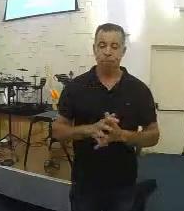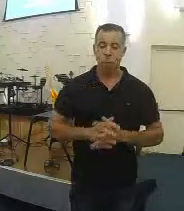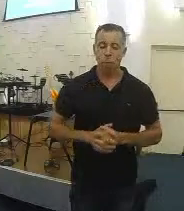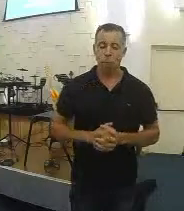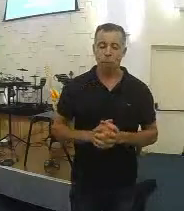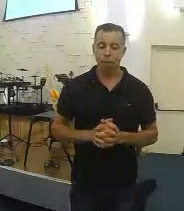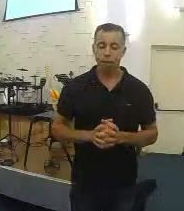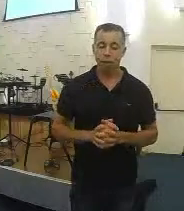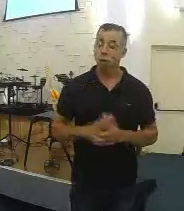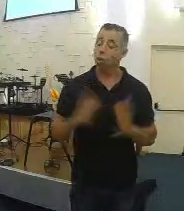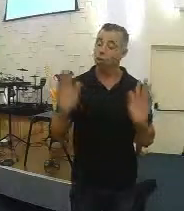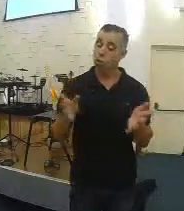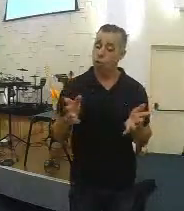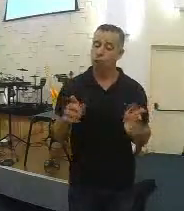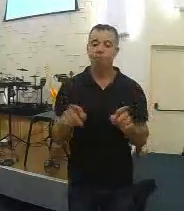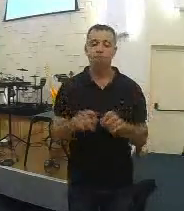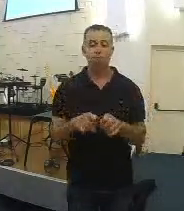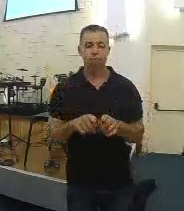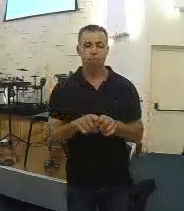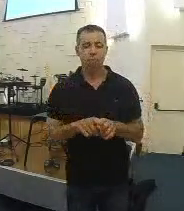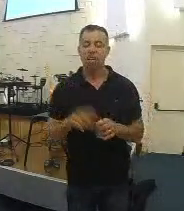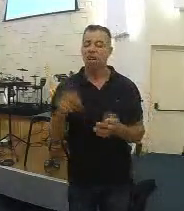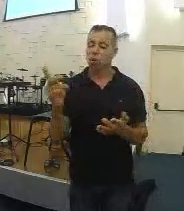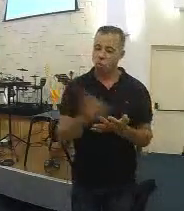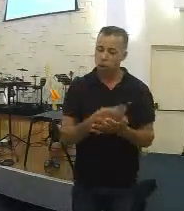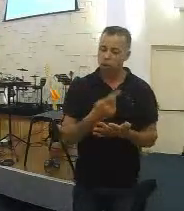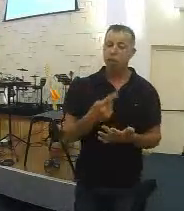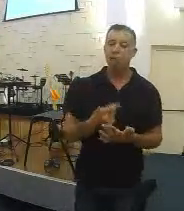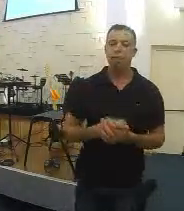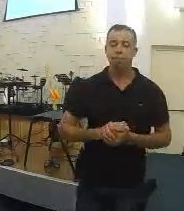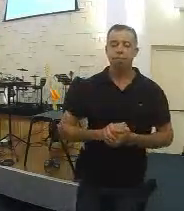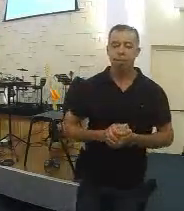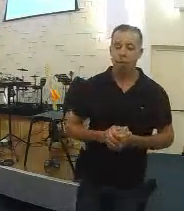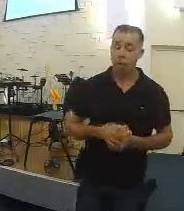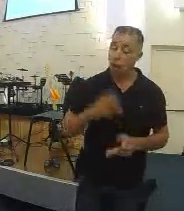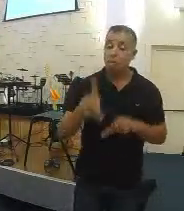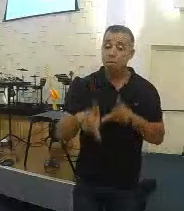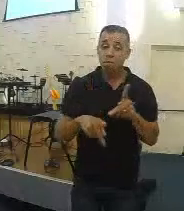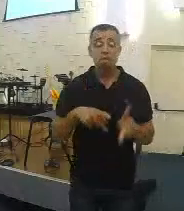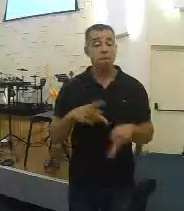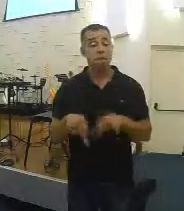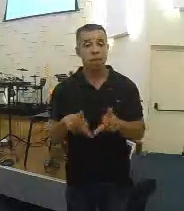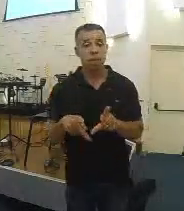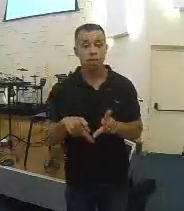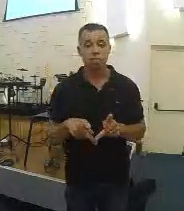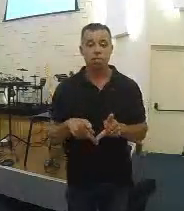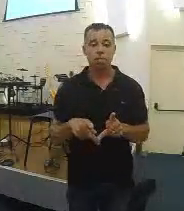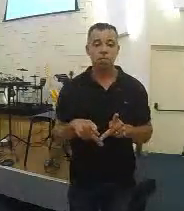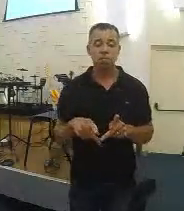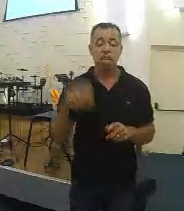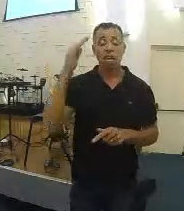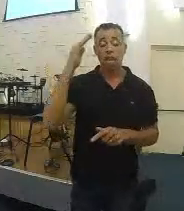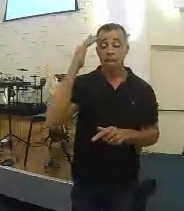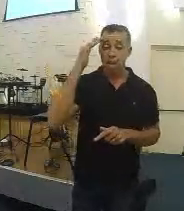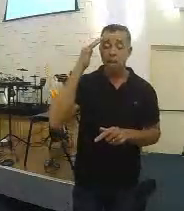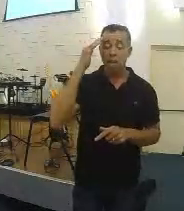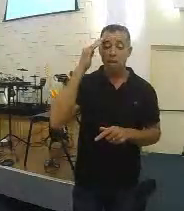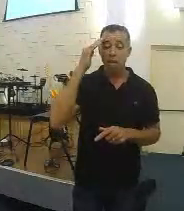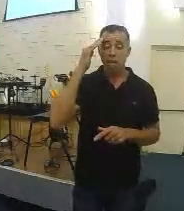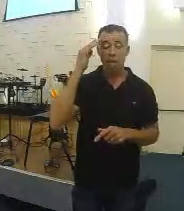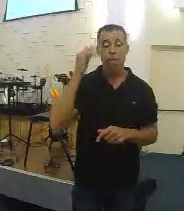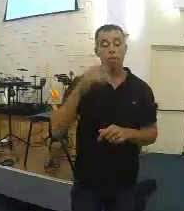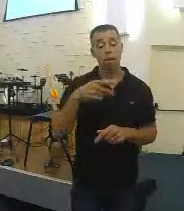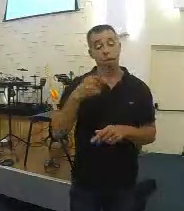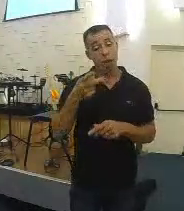Nos nossos dias, irmãos, isso acontece. Há pessoas que entenderam que, como diz